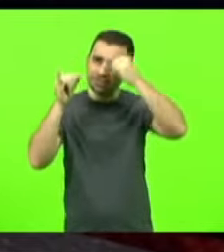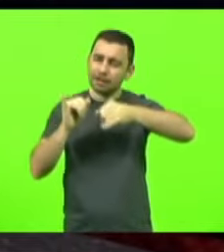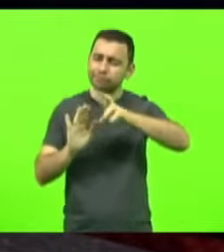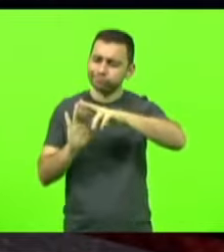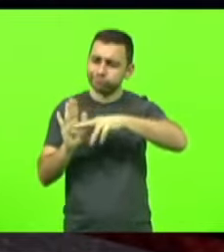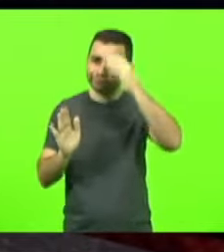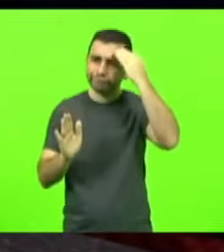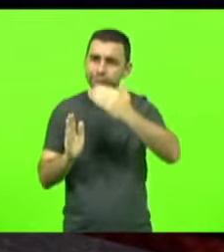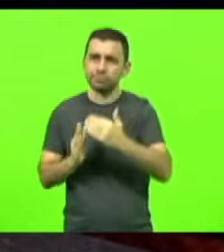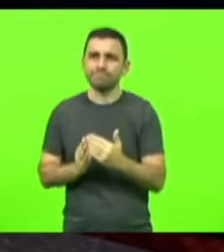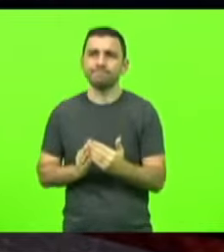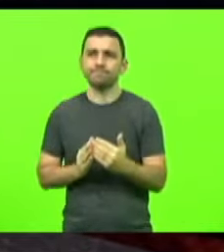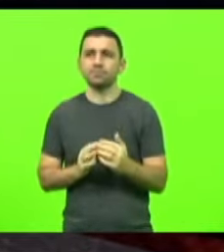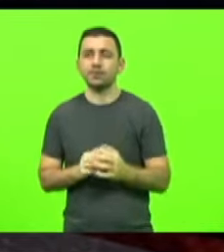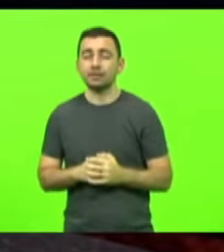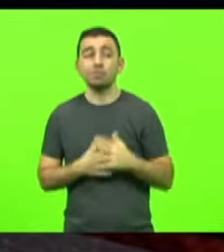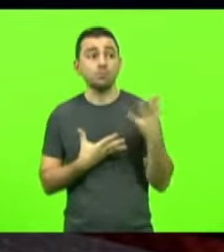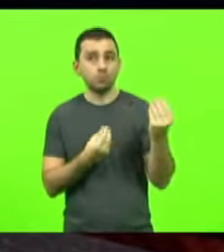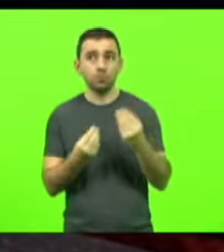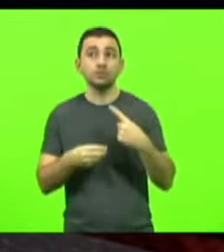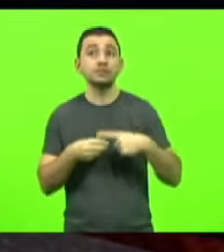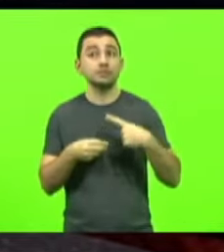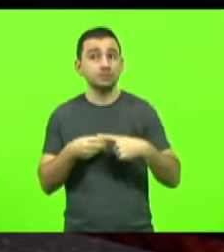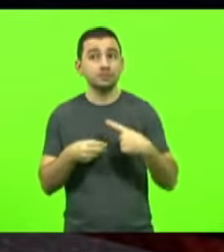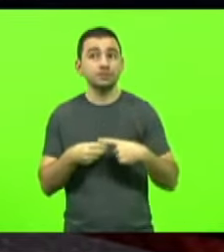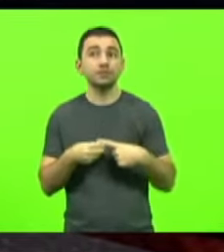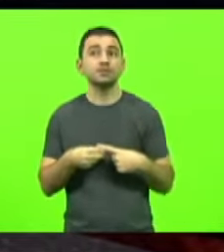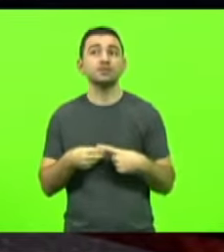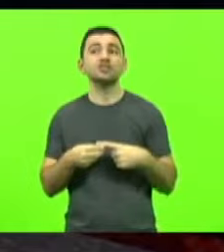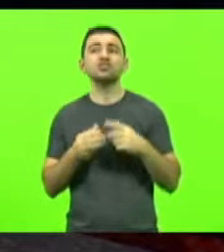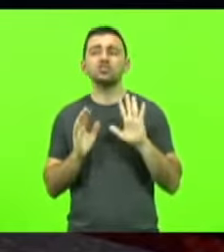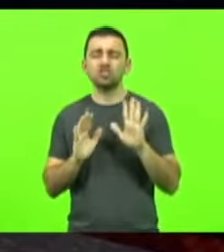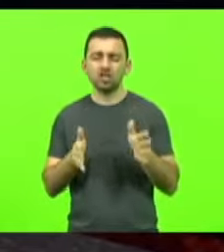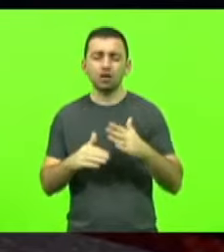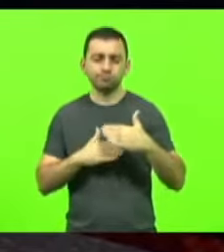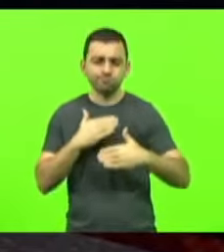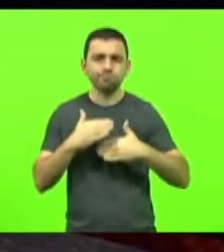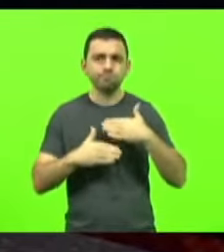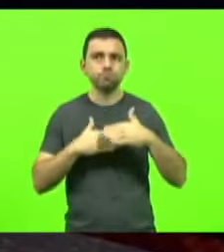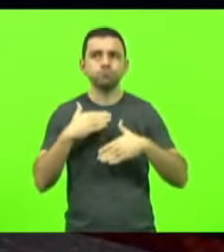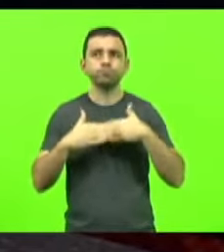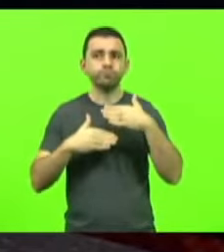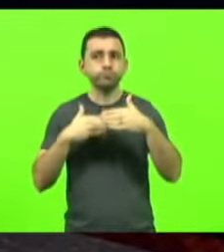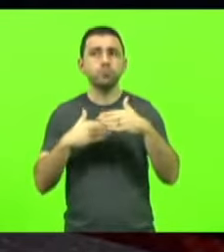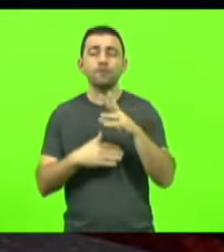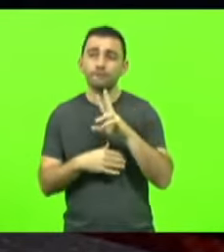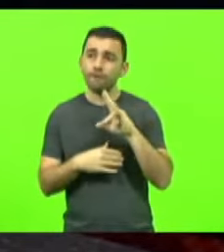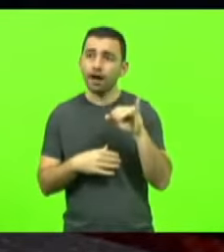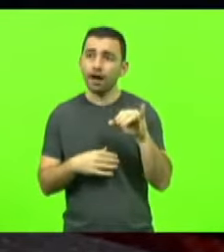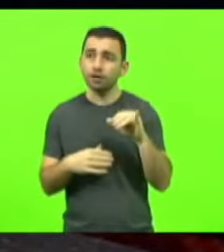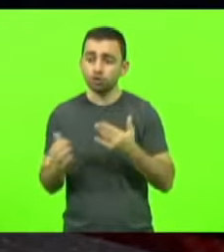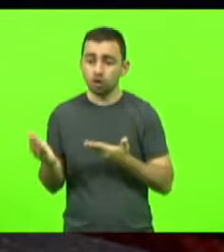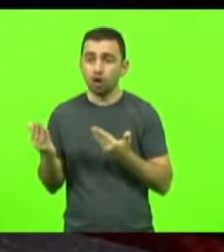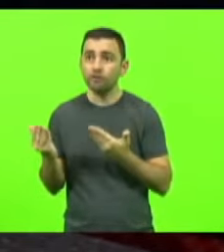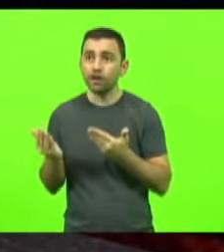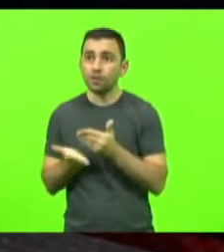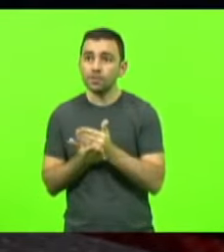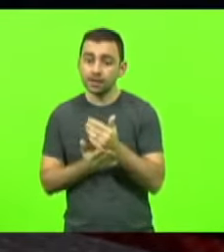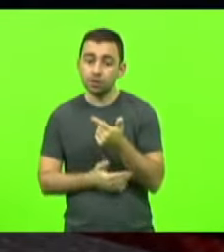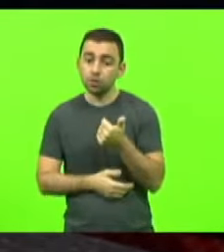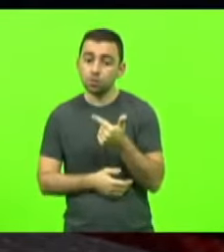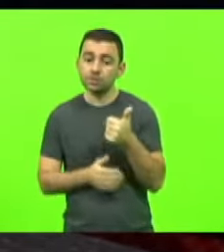necessárias. Diversas cidades já estão avançando, inclusive, para a vacinação dos adolescentes, de 12 a